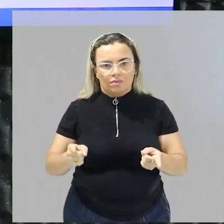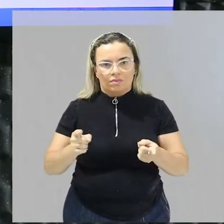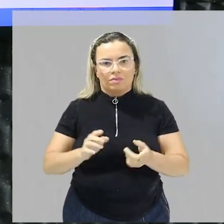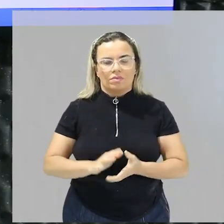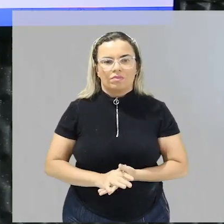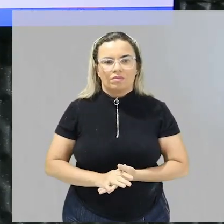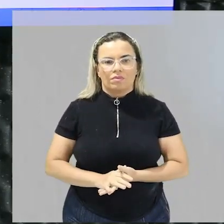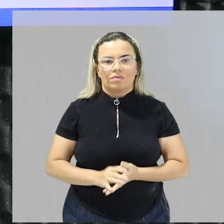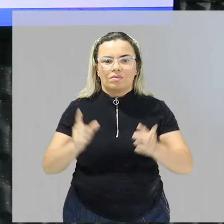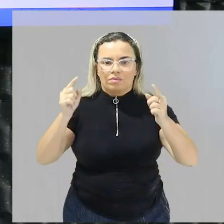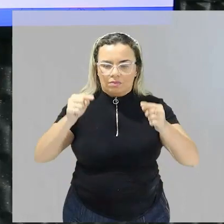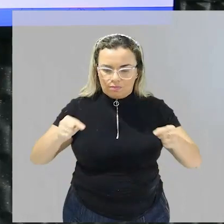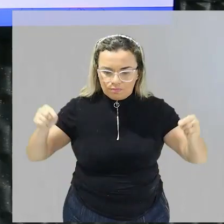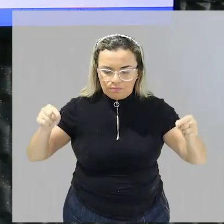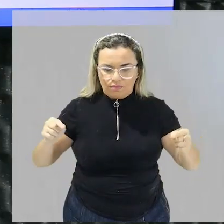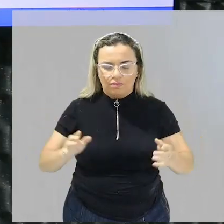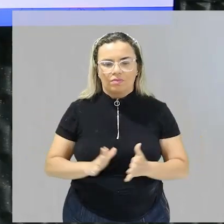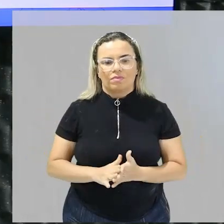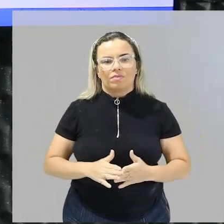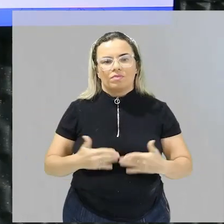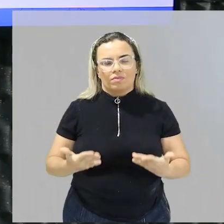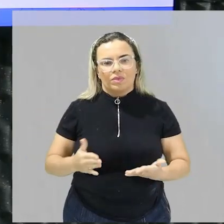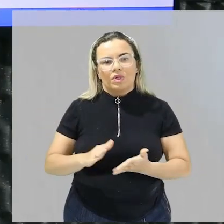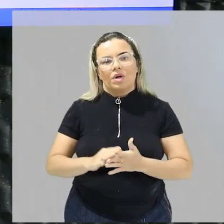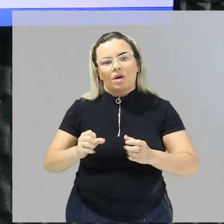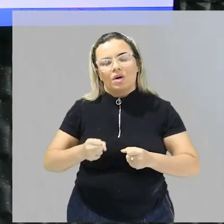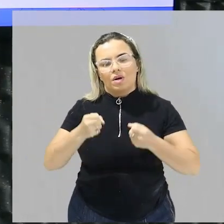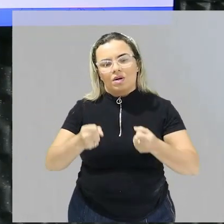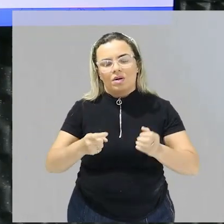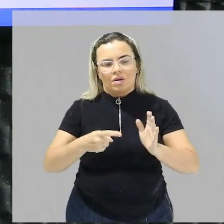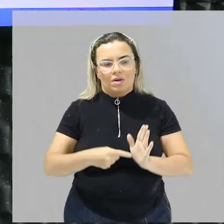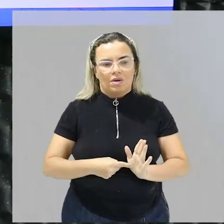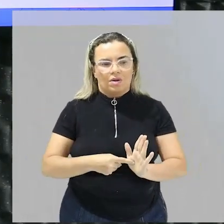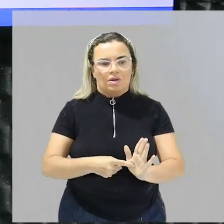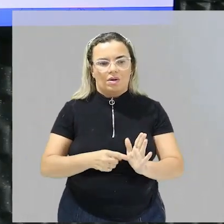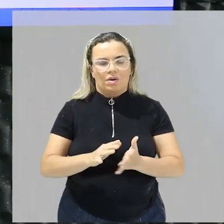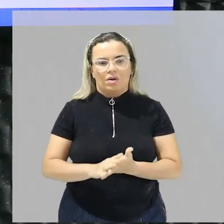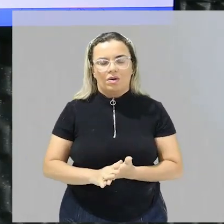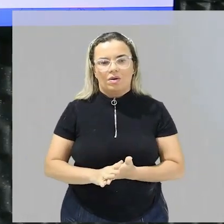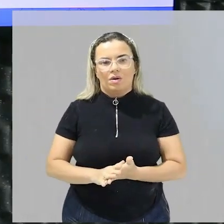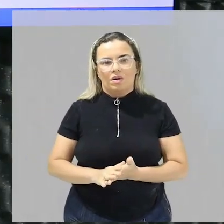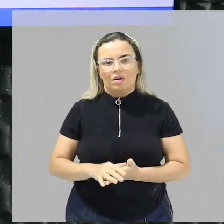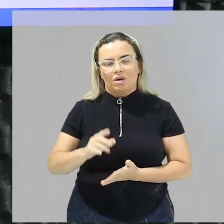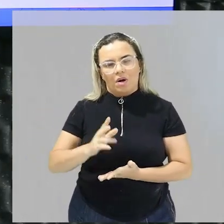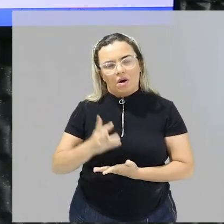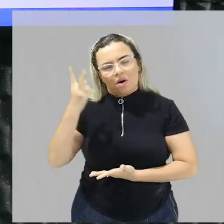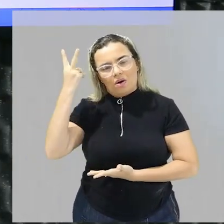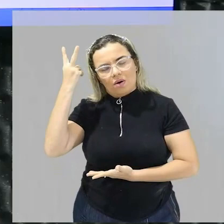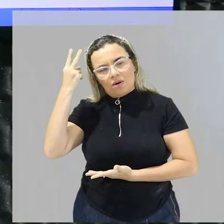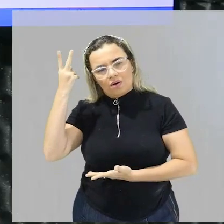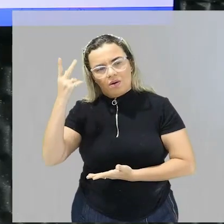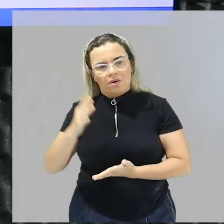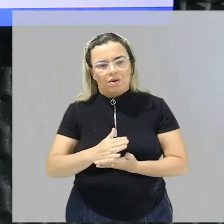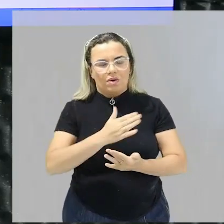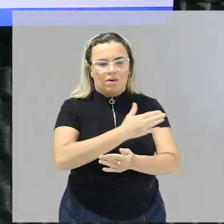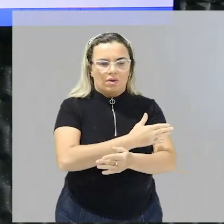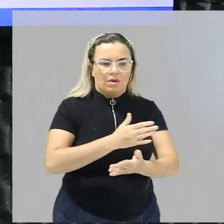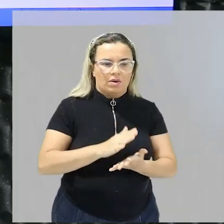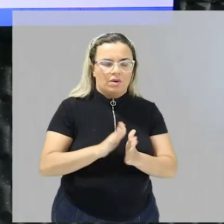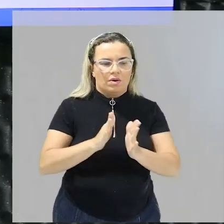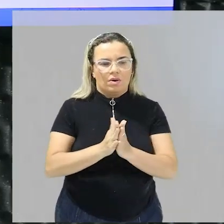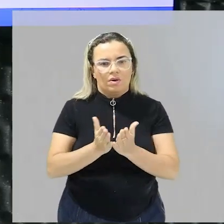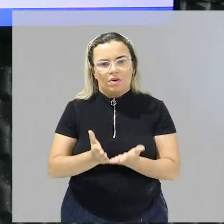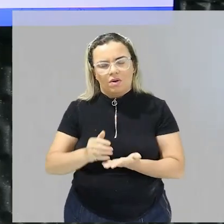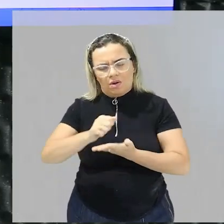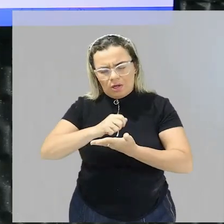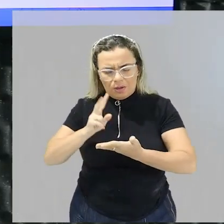atento. Pode ser que apareça para vocês, tá? É até mais comum, a gente costuma aí nos livros, em geral,